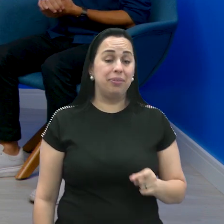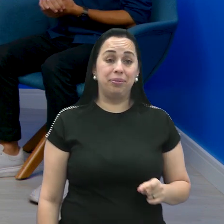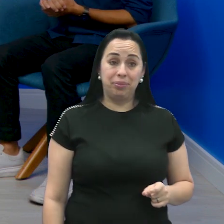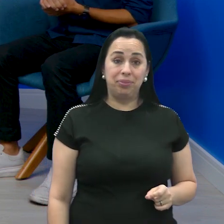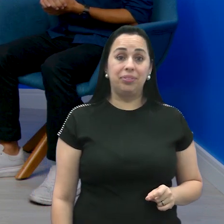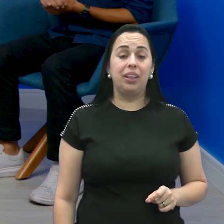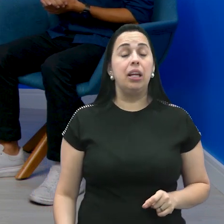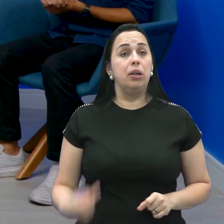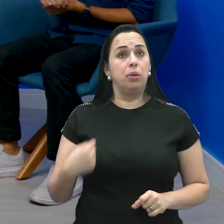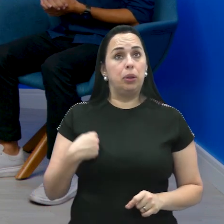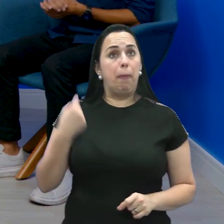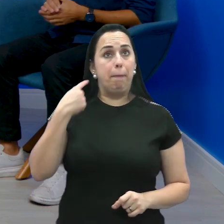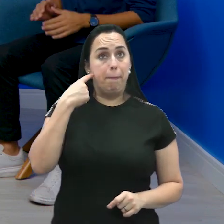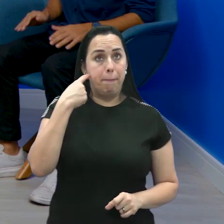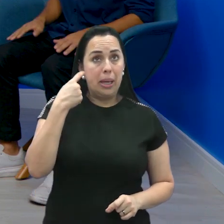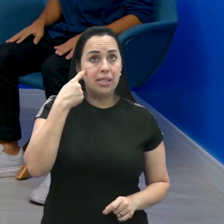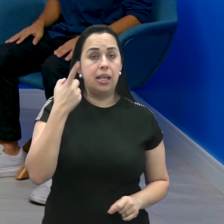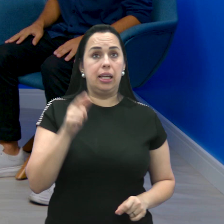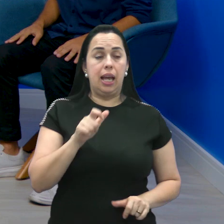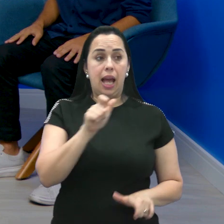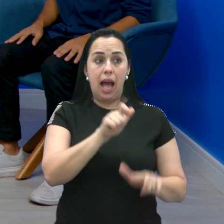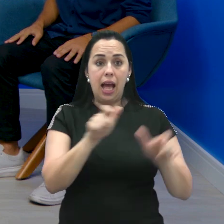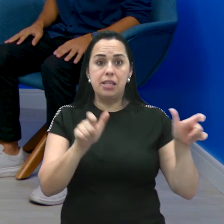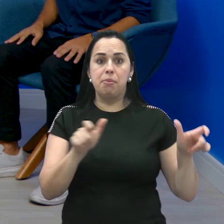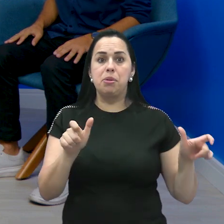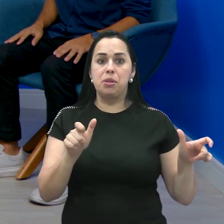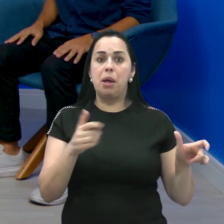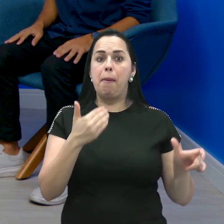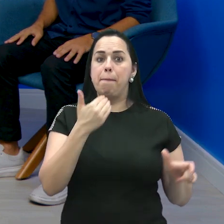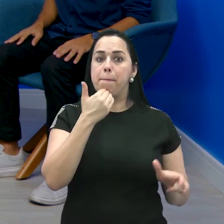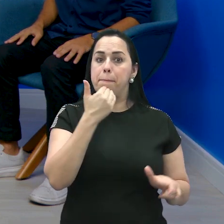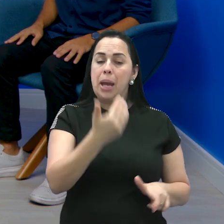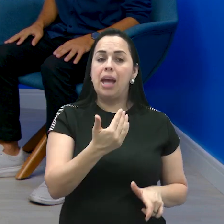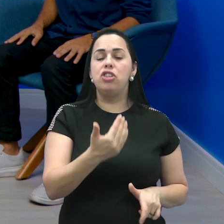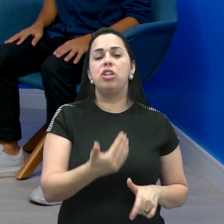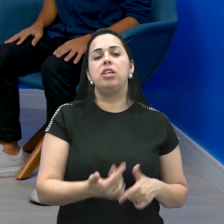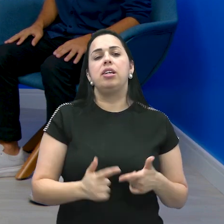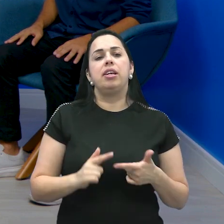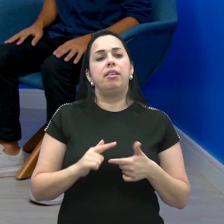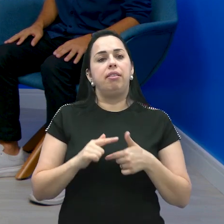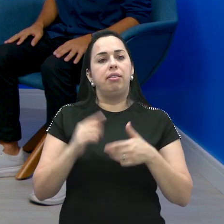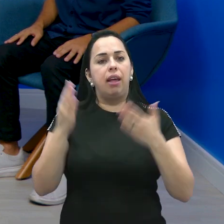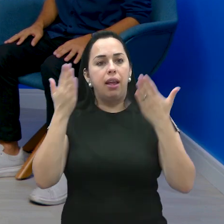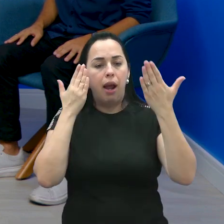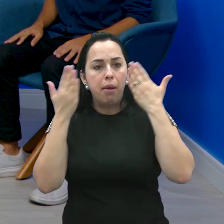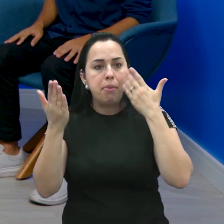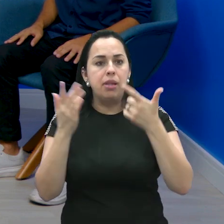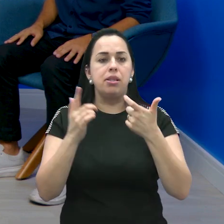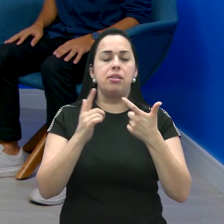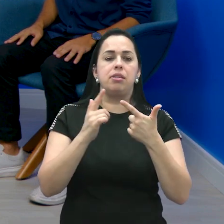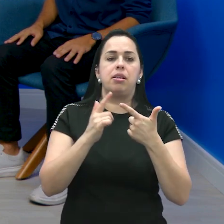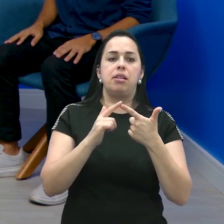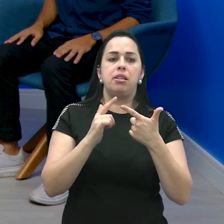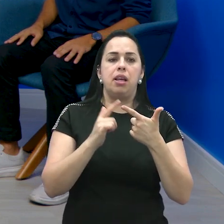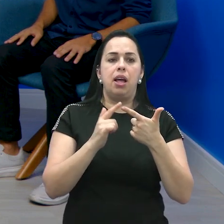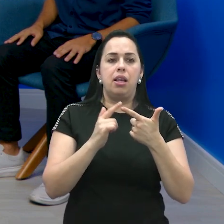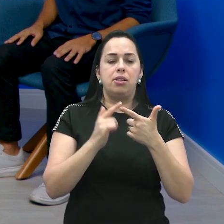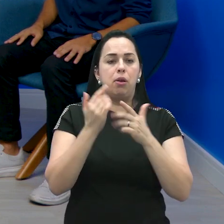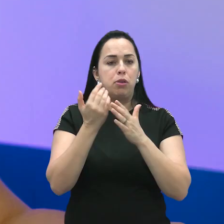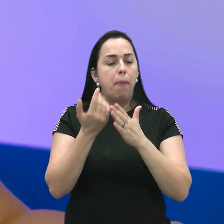Exatamente. Quando a gente pensa, né, que essas pessoas solicitam, né, terapia, plano de